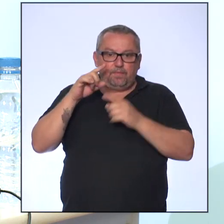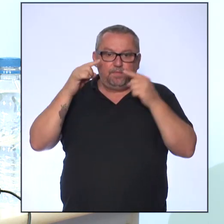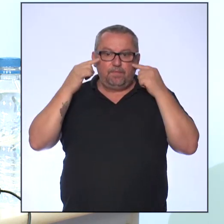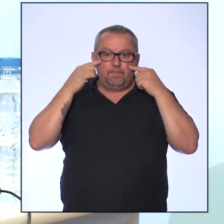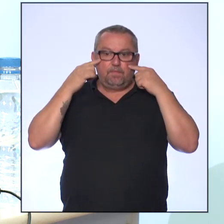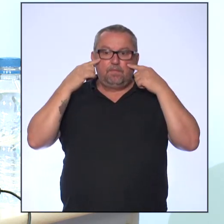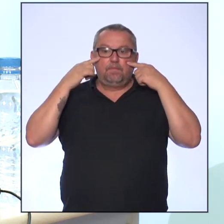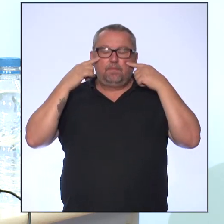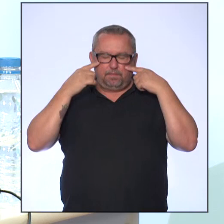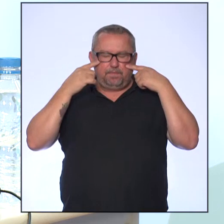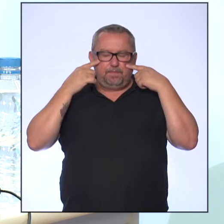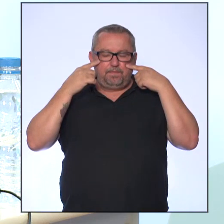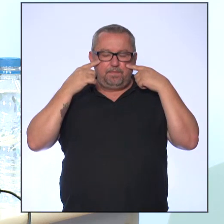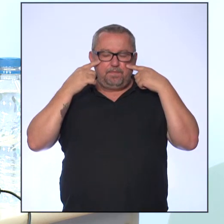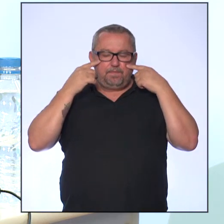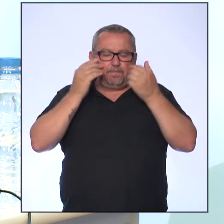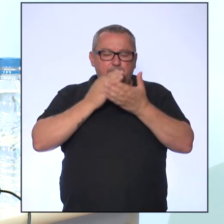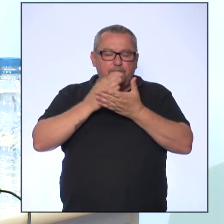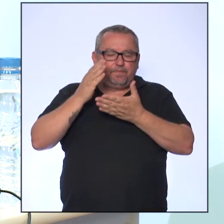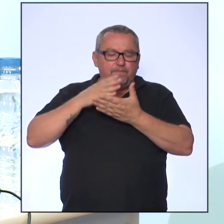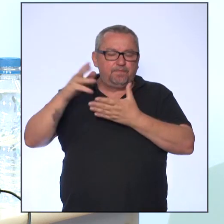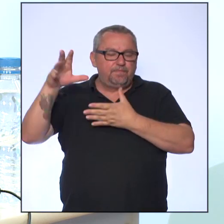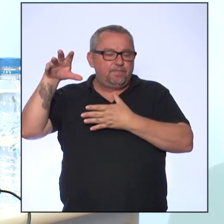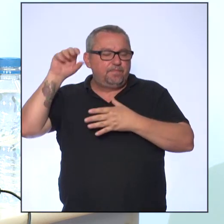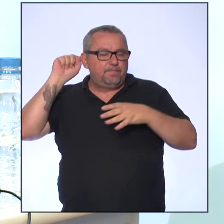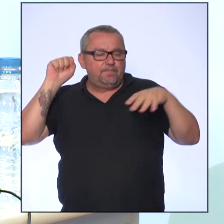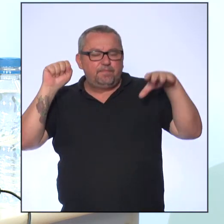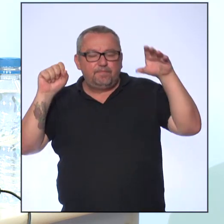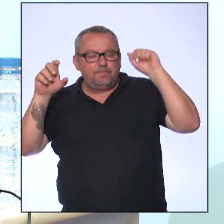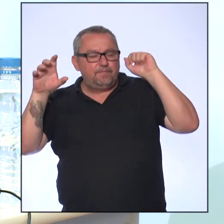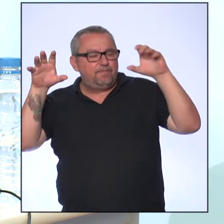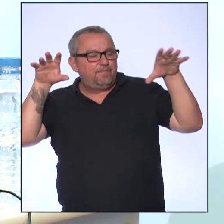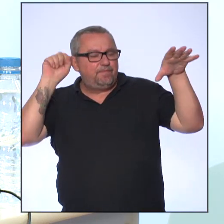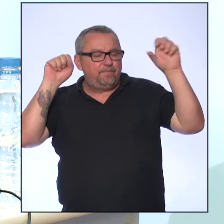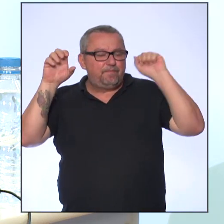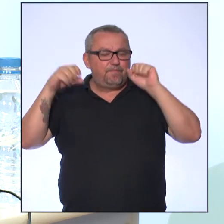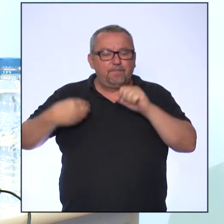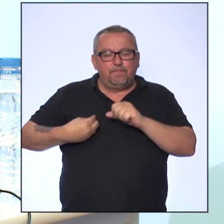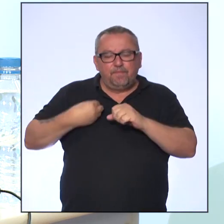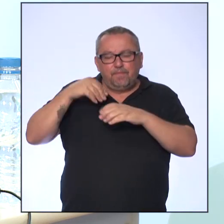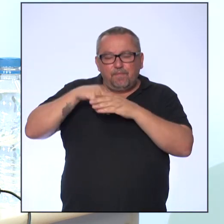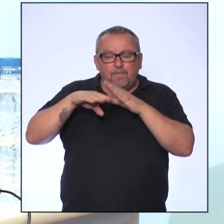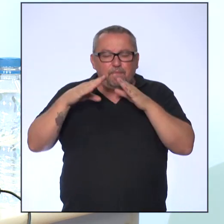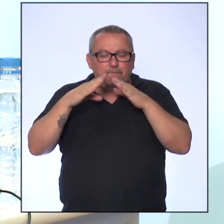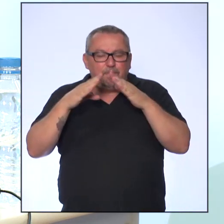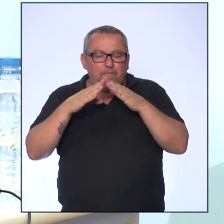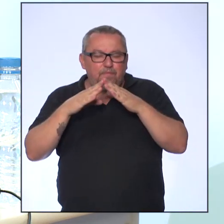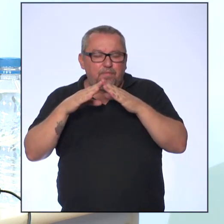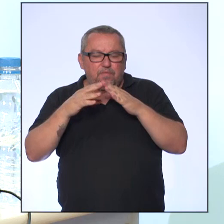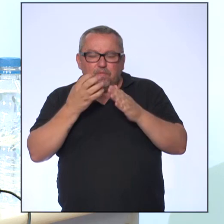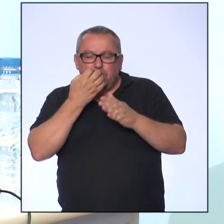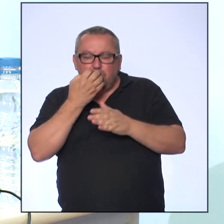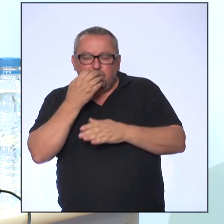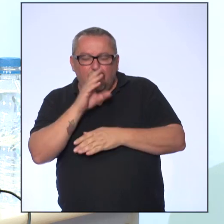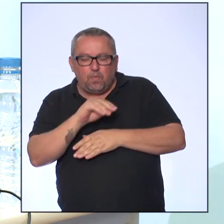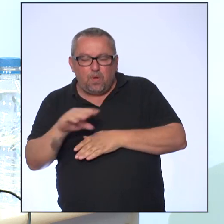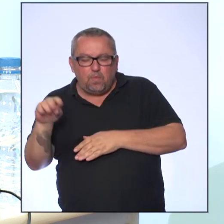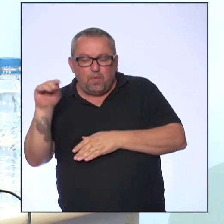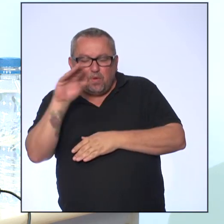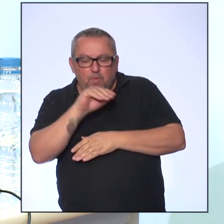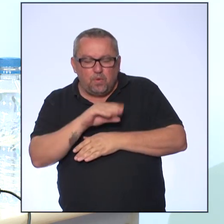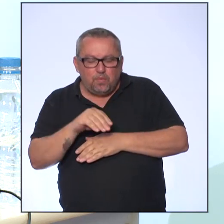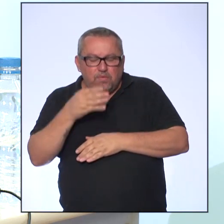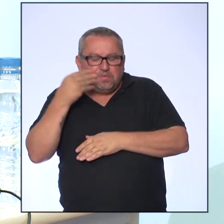olhos e começa a escutar as vozes de quem mora lá. E até de animalzinho de estimação, quem tem cachorro, quem